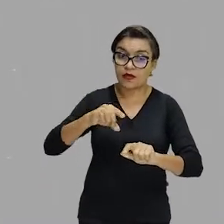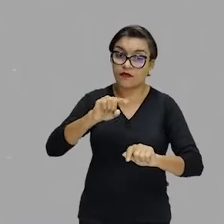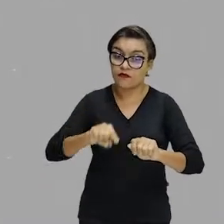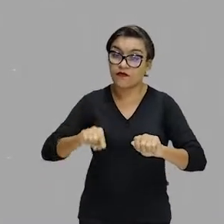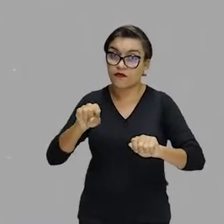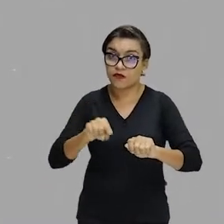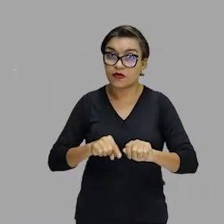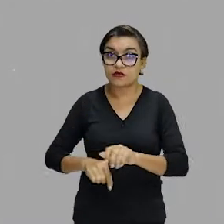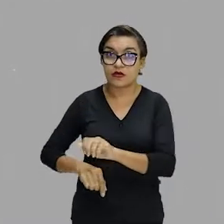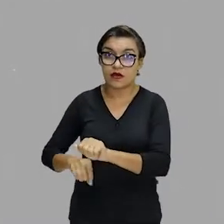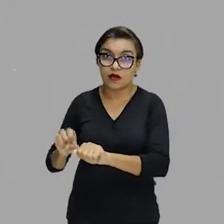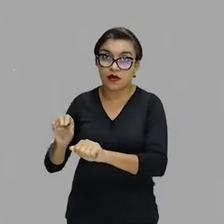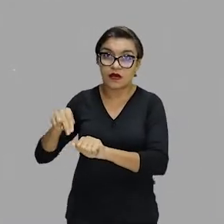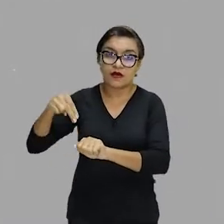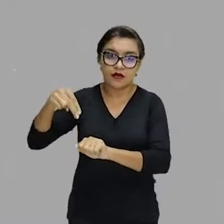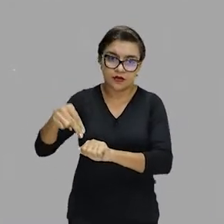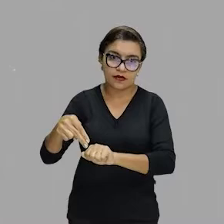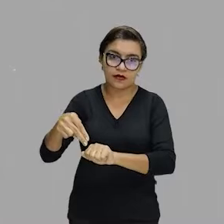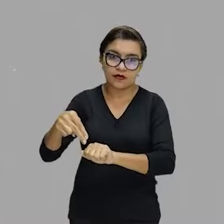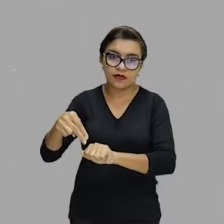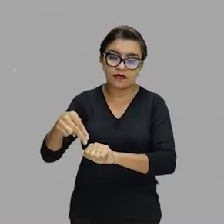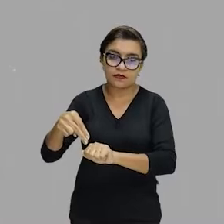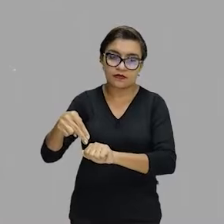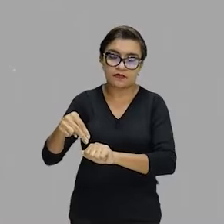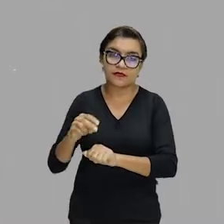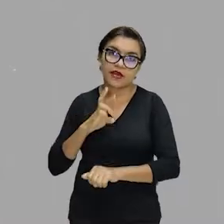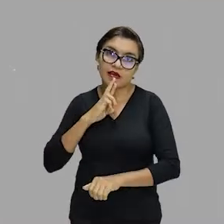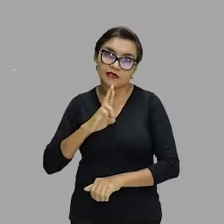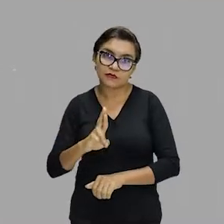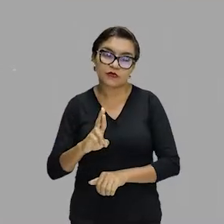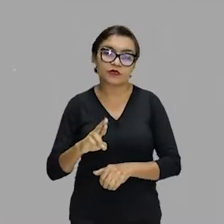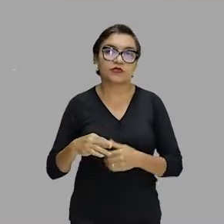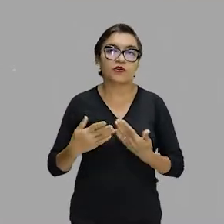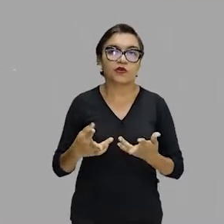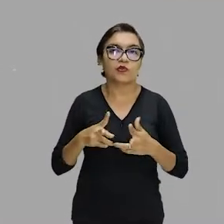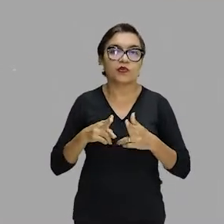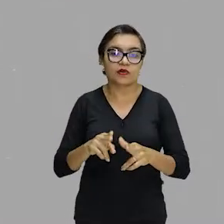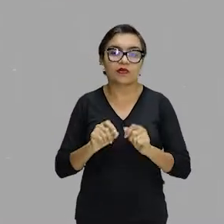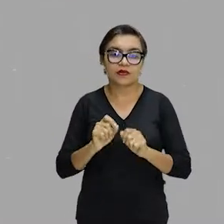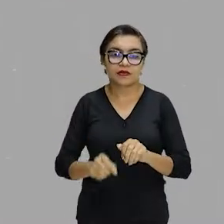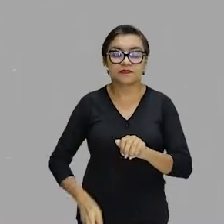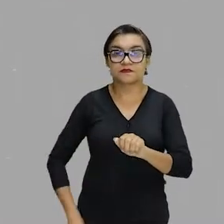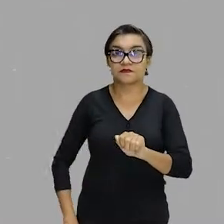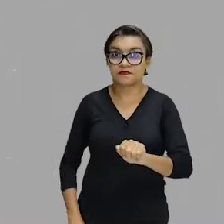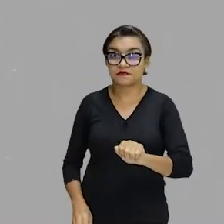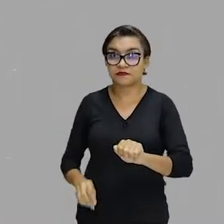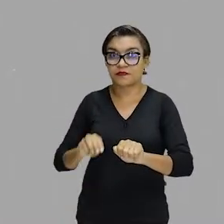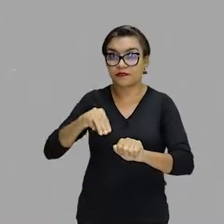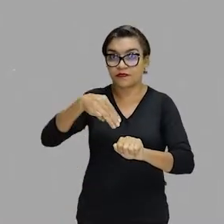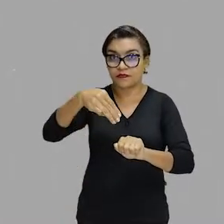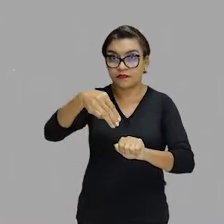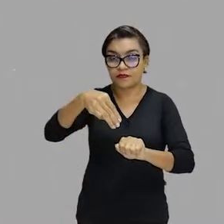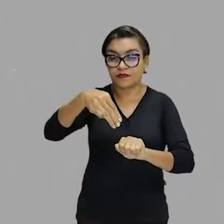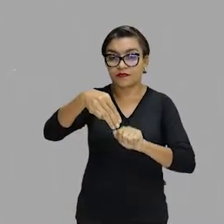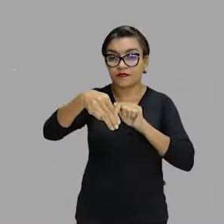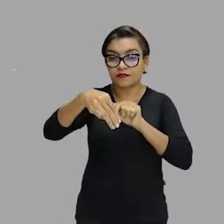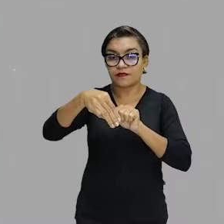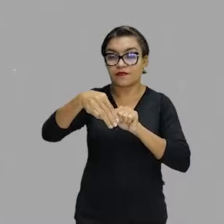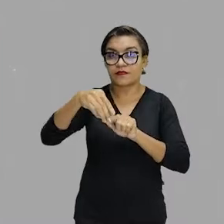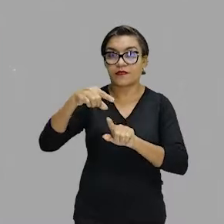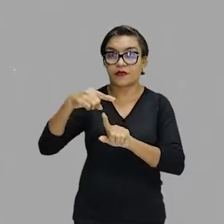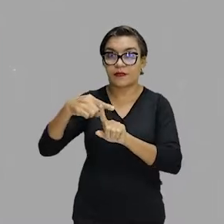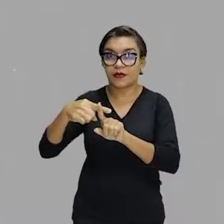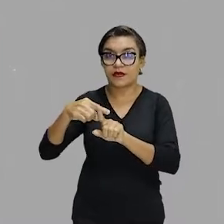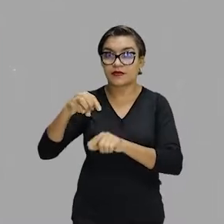por um A elevado a N, a minha resposta vai ser igual a elevado a M